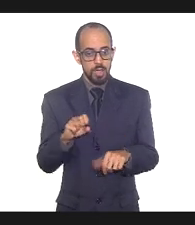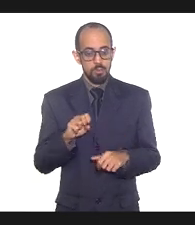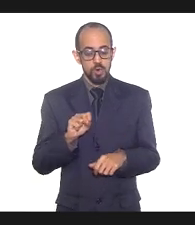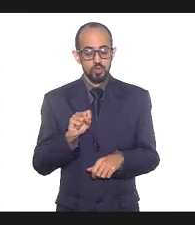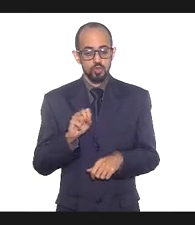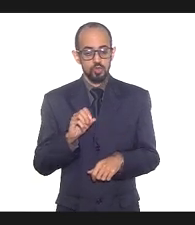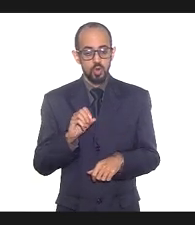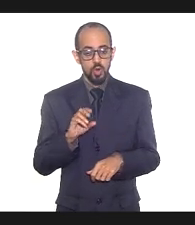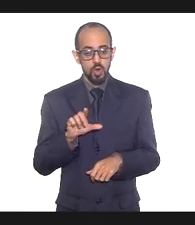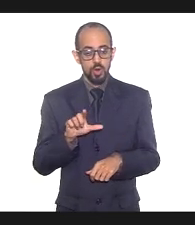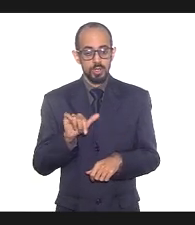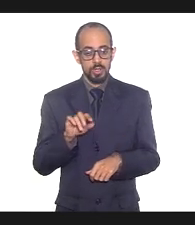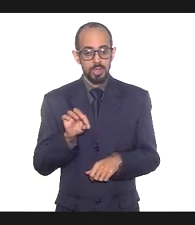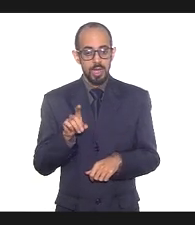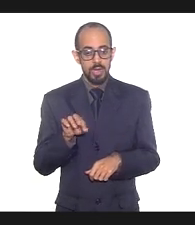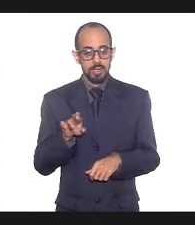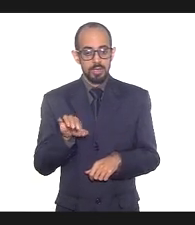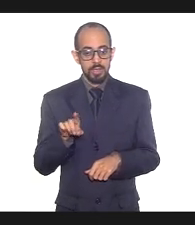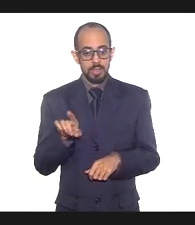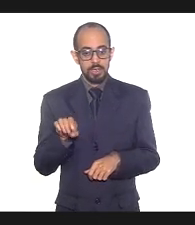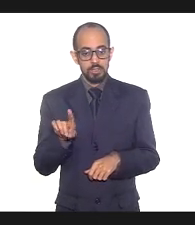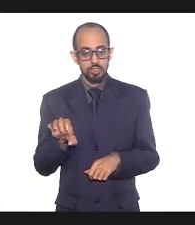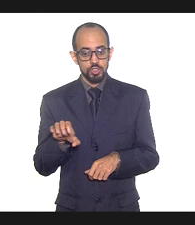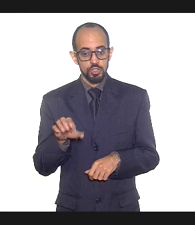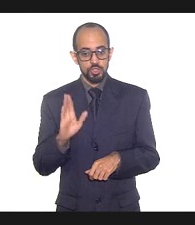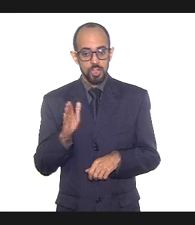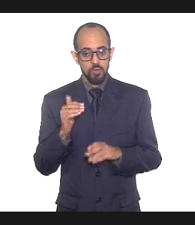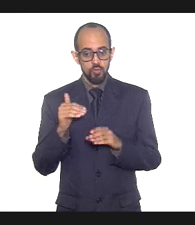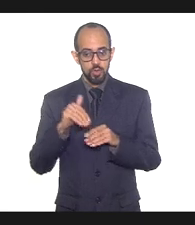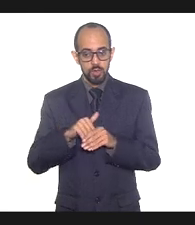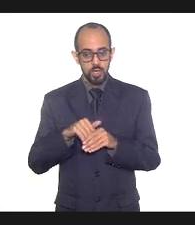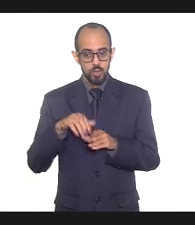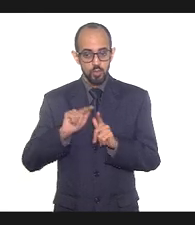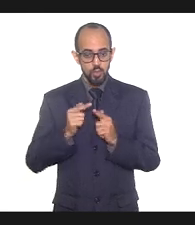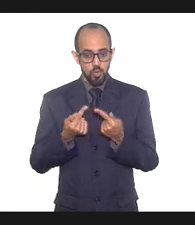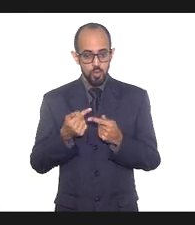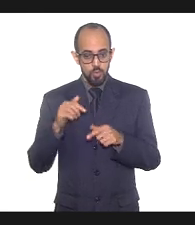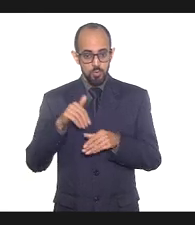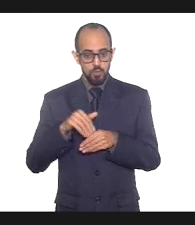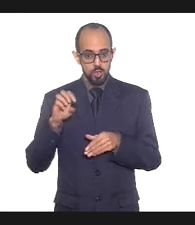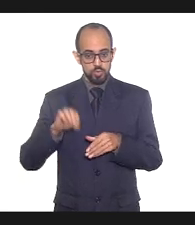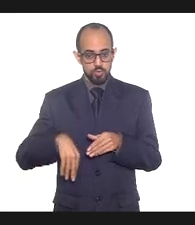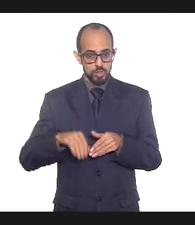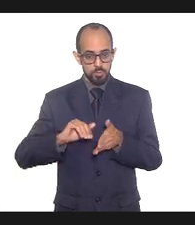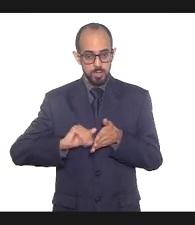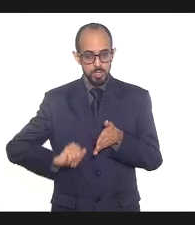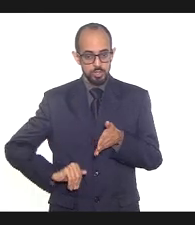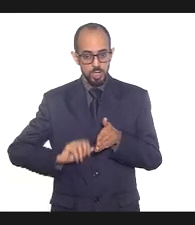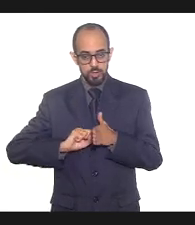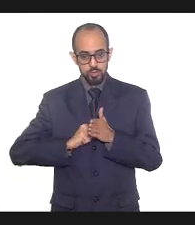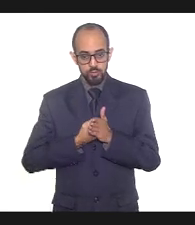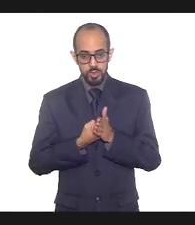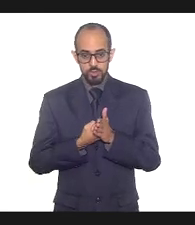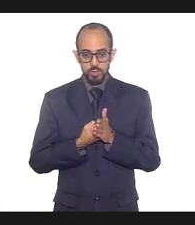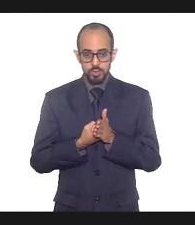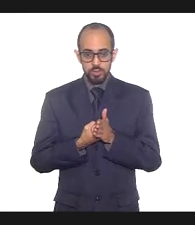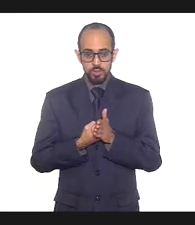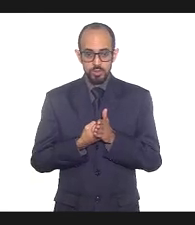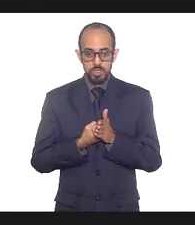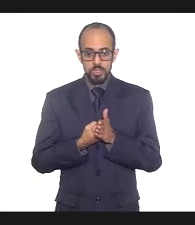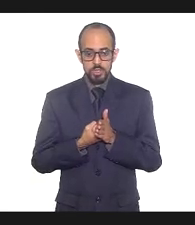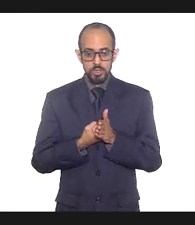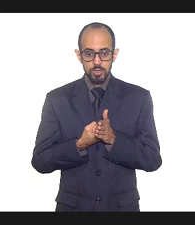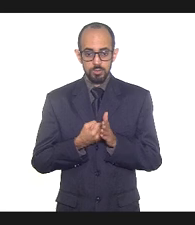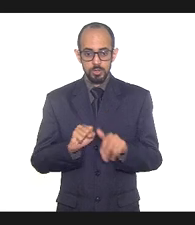o já voltei lá no grupo né o voto o voto sim pela derrubada é